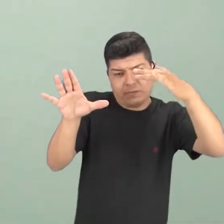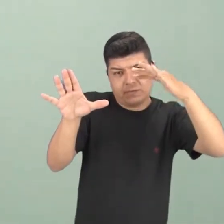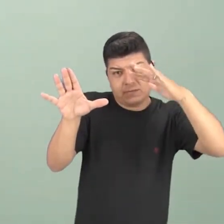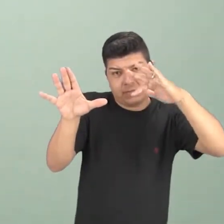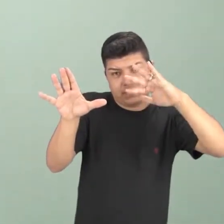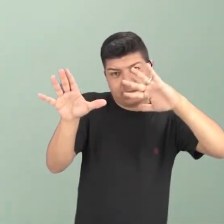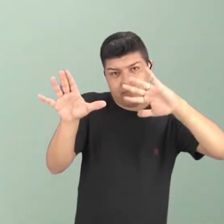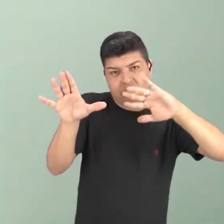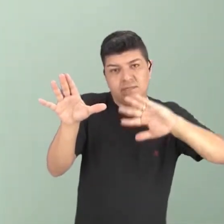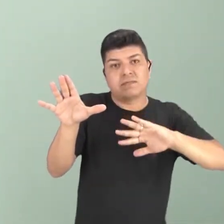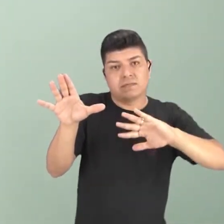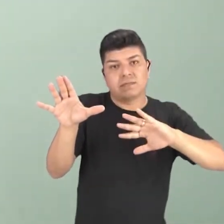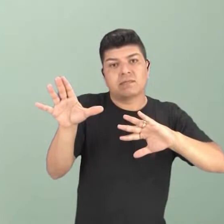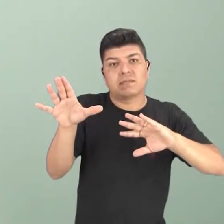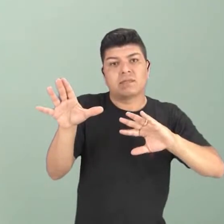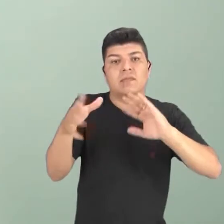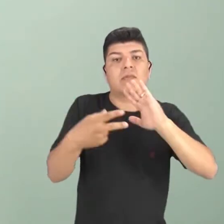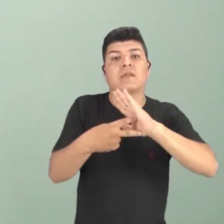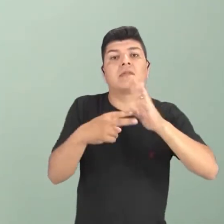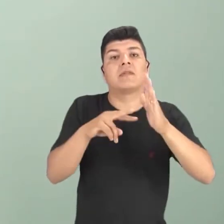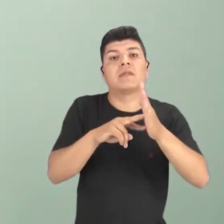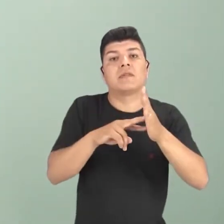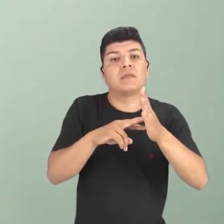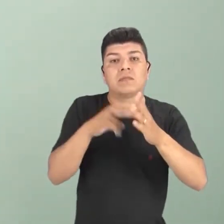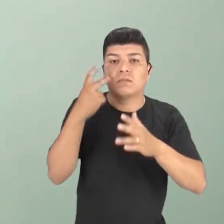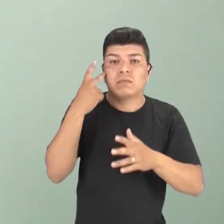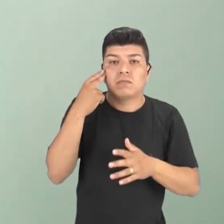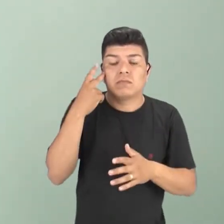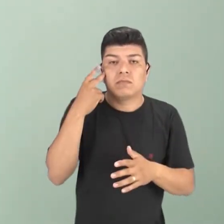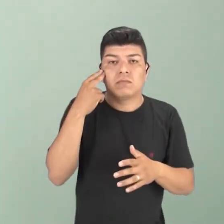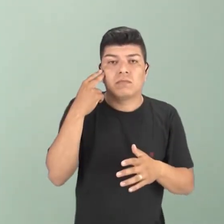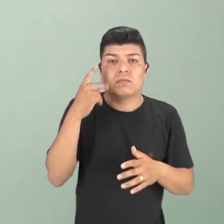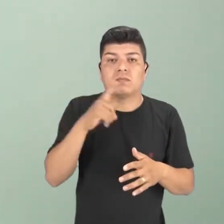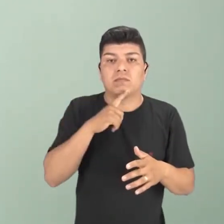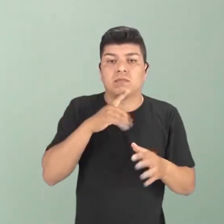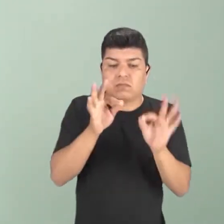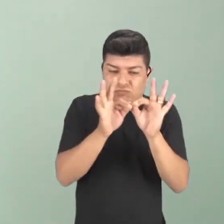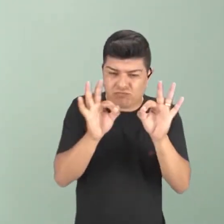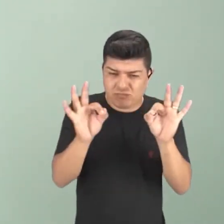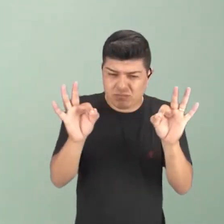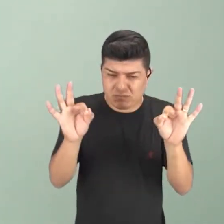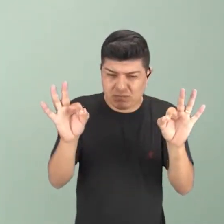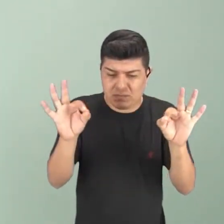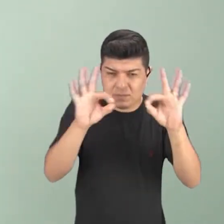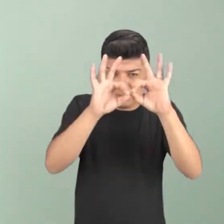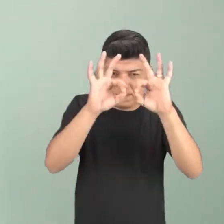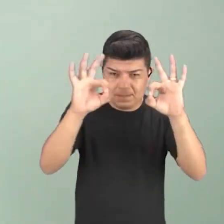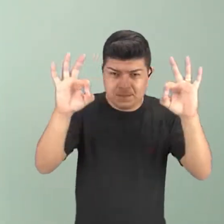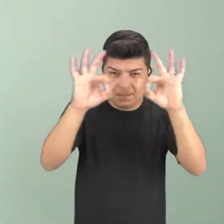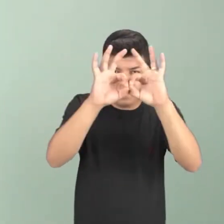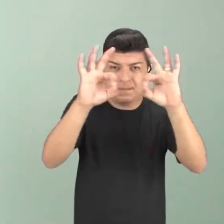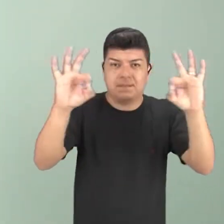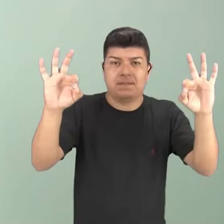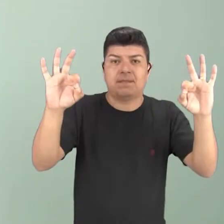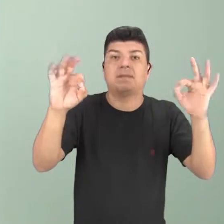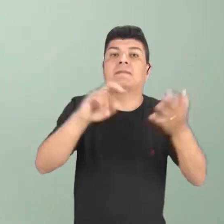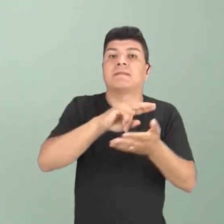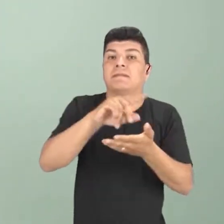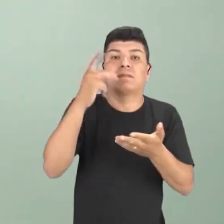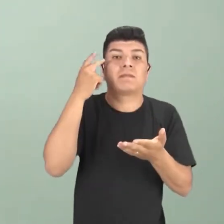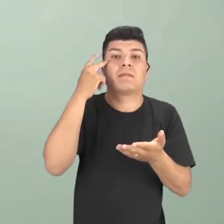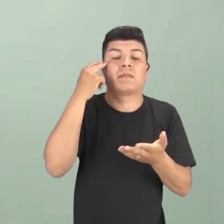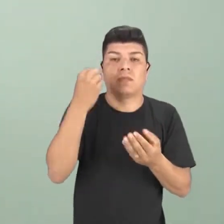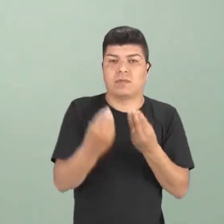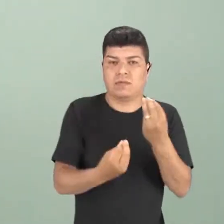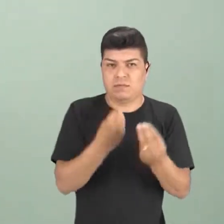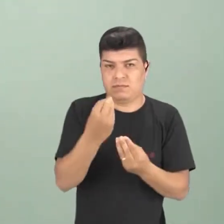que significa isso? Tem um centro comum. Então, eu tenho linhas, eu tenho circunferências em torno desse centro comum. E o que